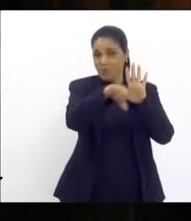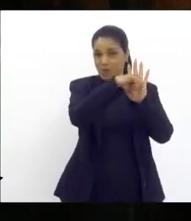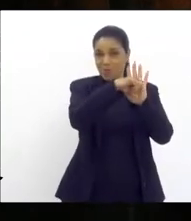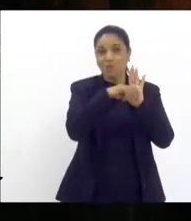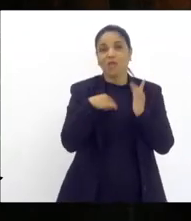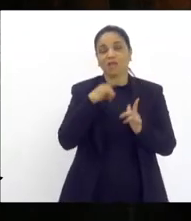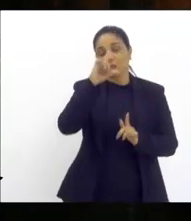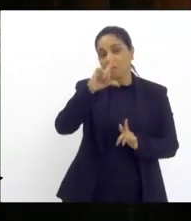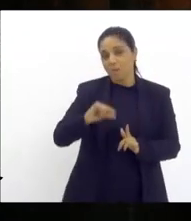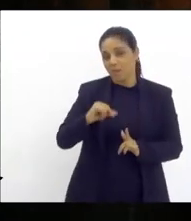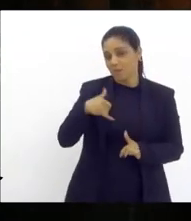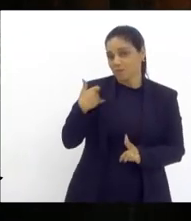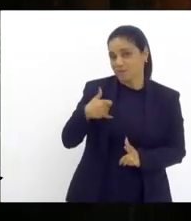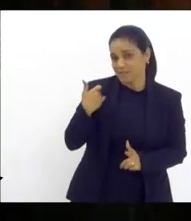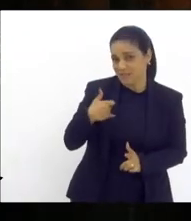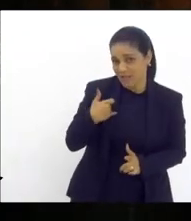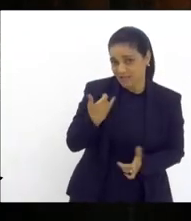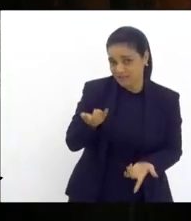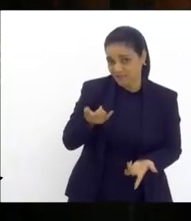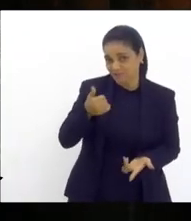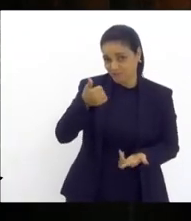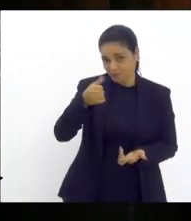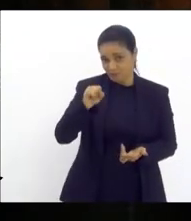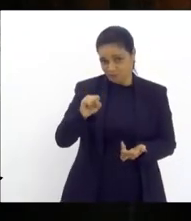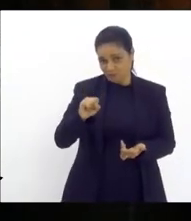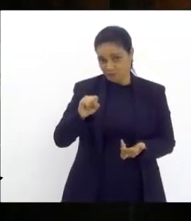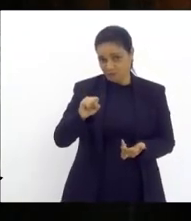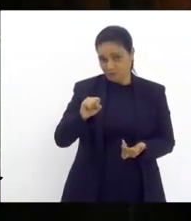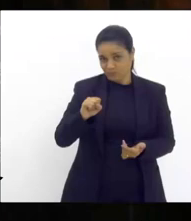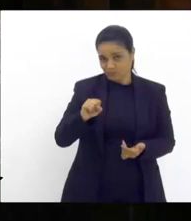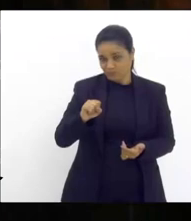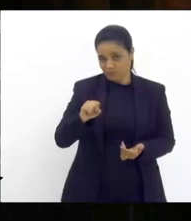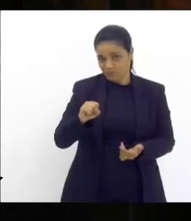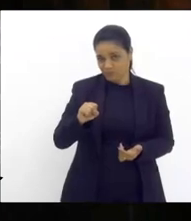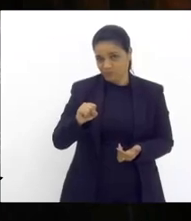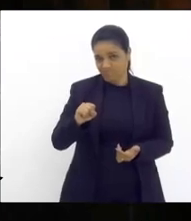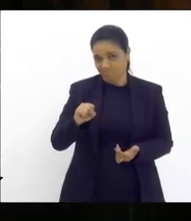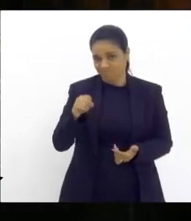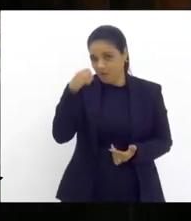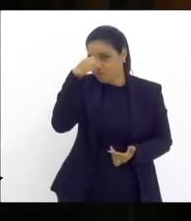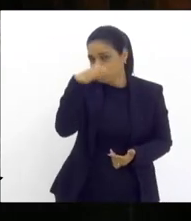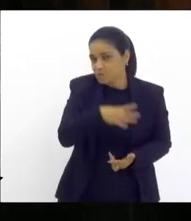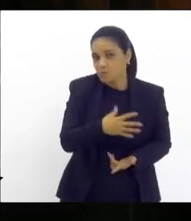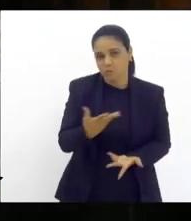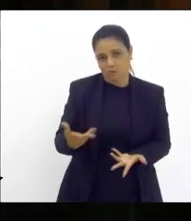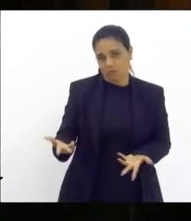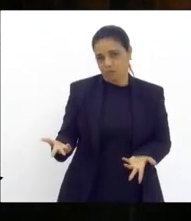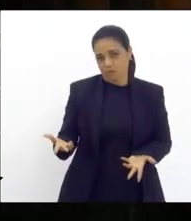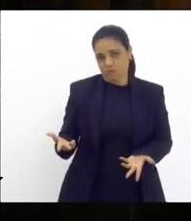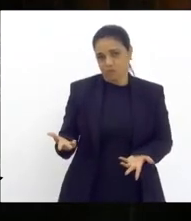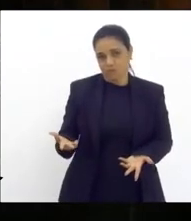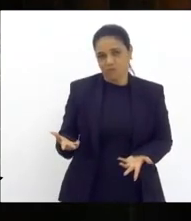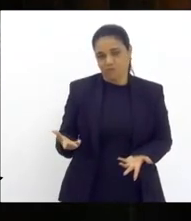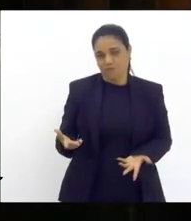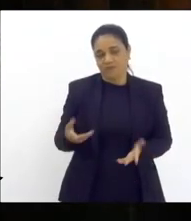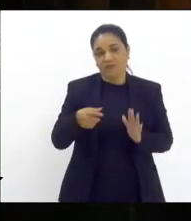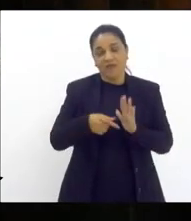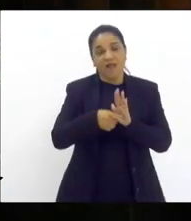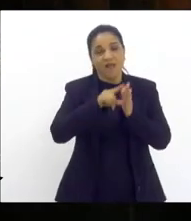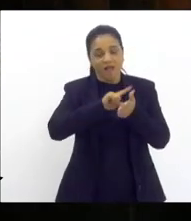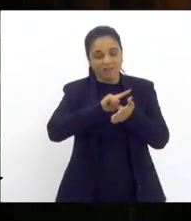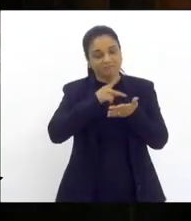de idade Vejam Só que absurdo o que nós estamos vivendo mas antes de